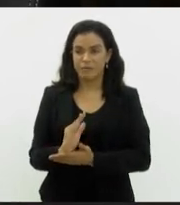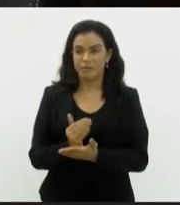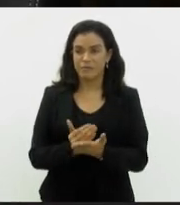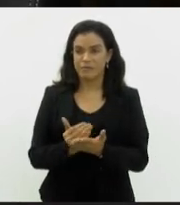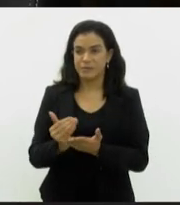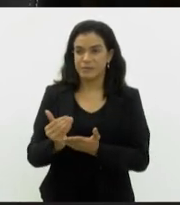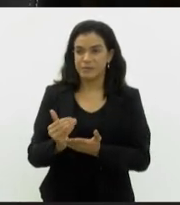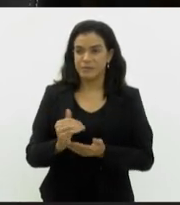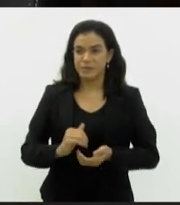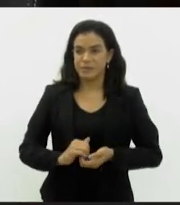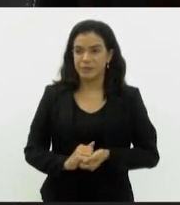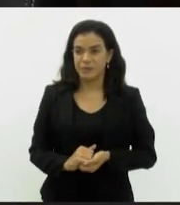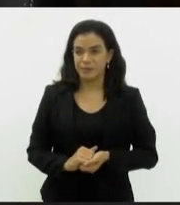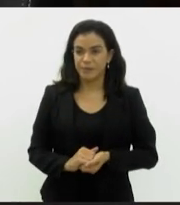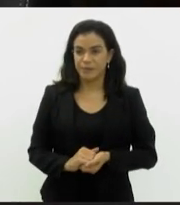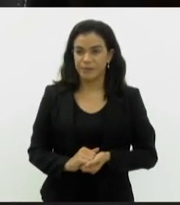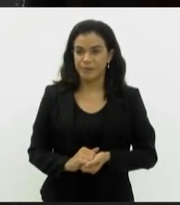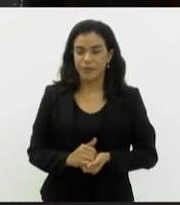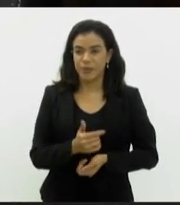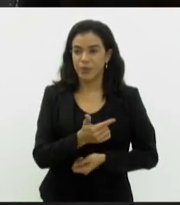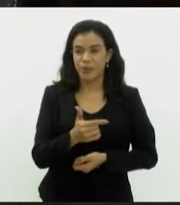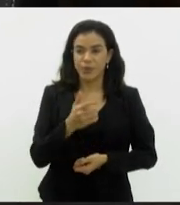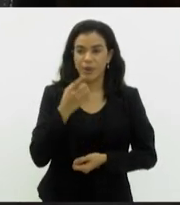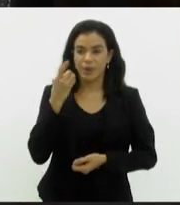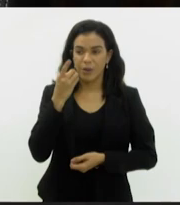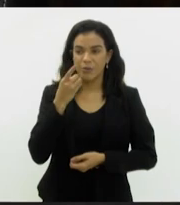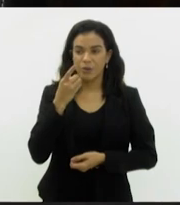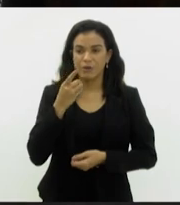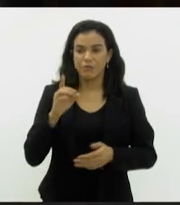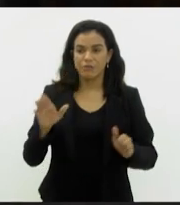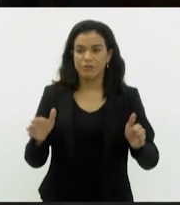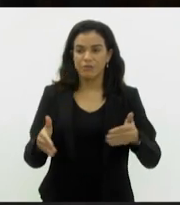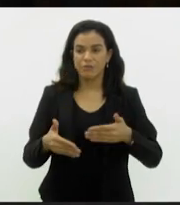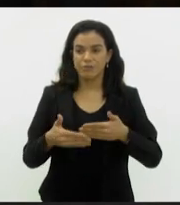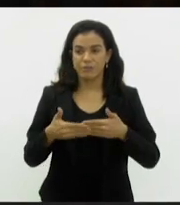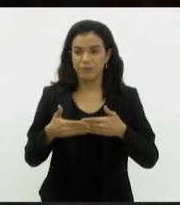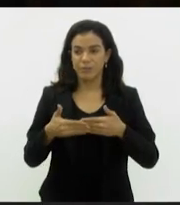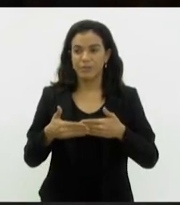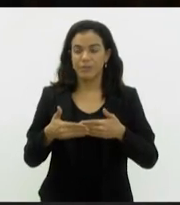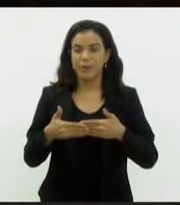inicial. Não havendo oradores inscritos, a presidente